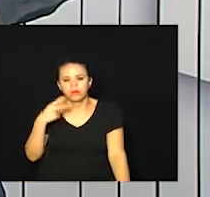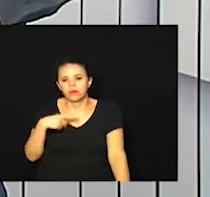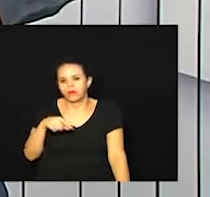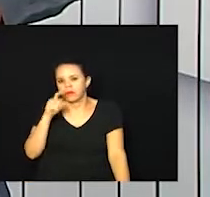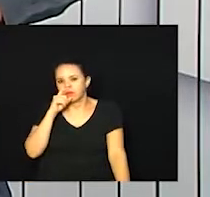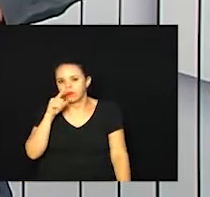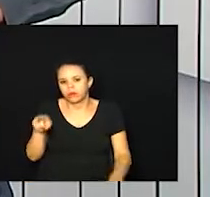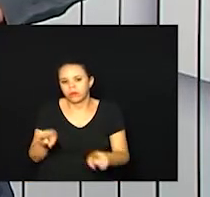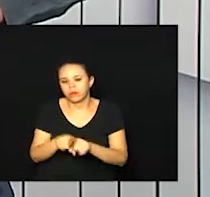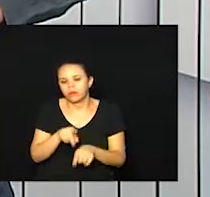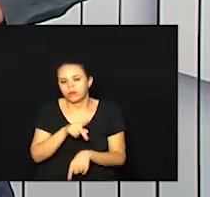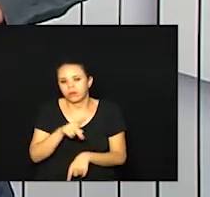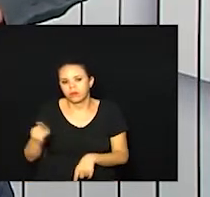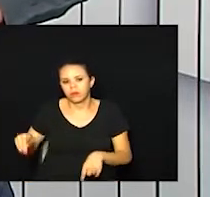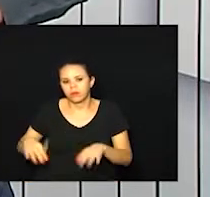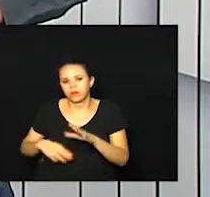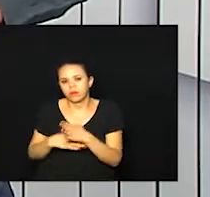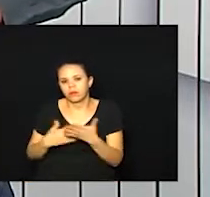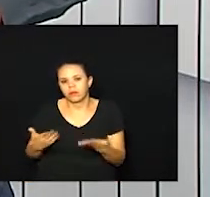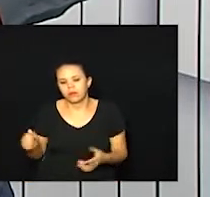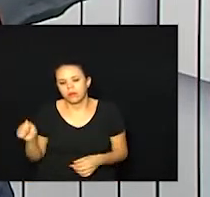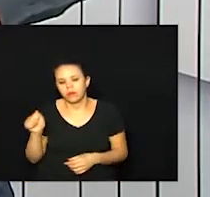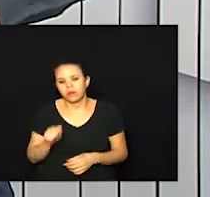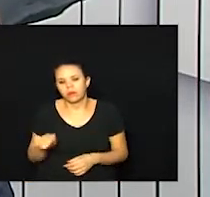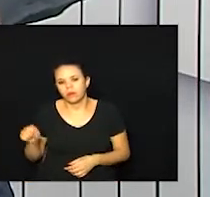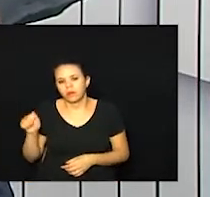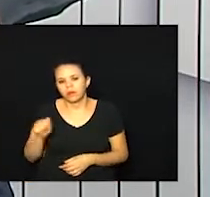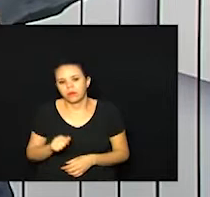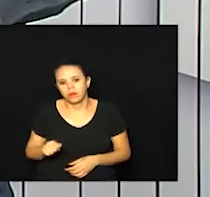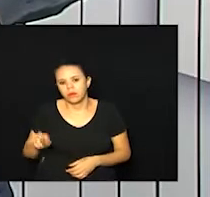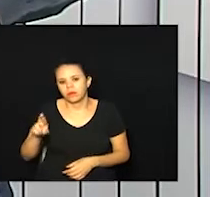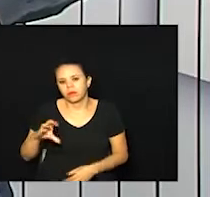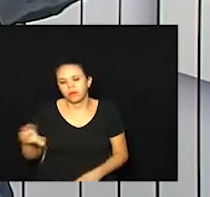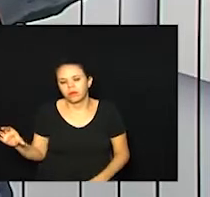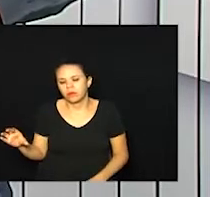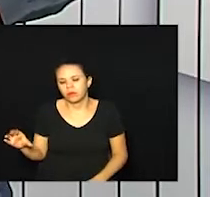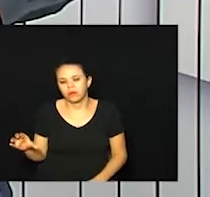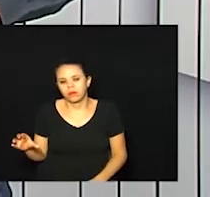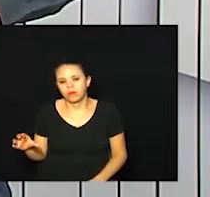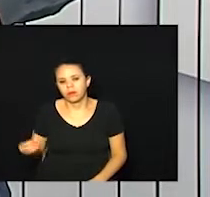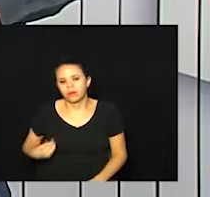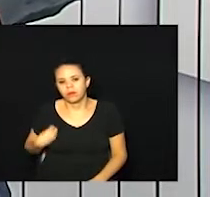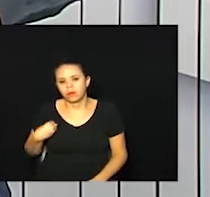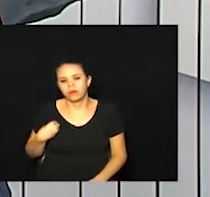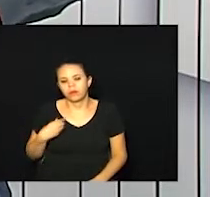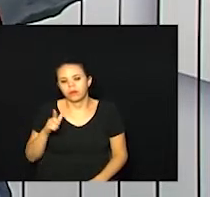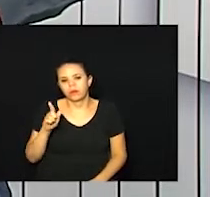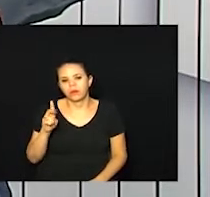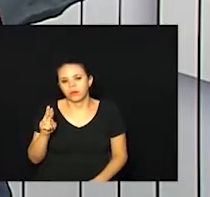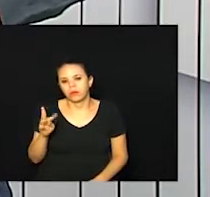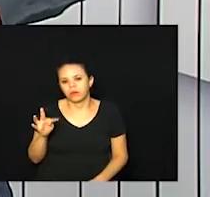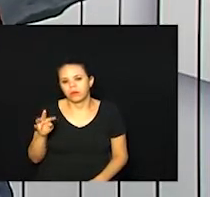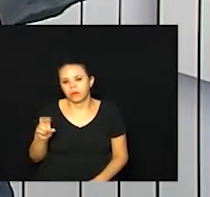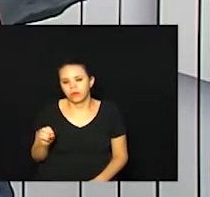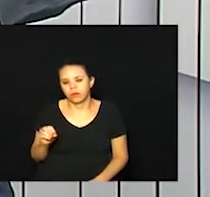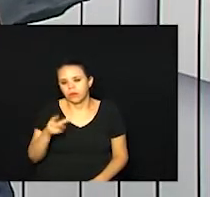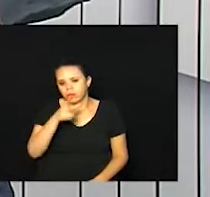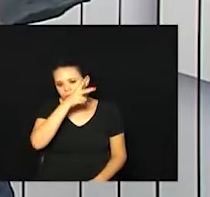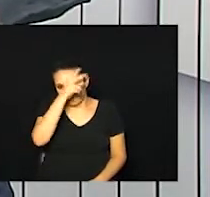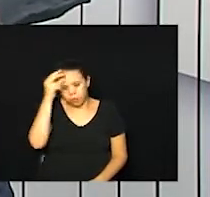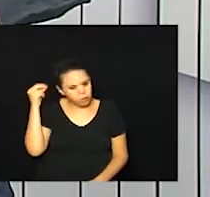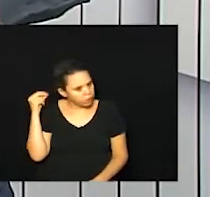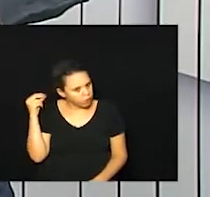Carlos, que também é presidente aqui da Câmara e da Associação do Parlamento da RMC, esteve com Gustavo Reis, ele que é prefeito